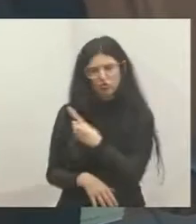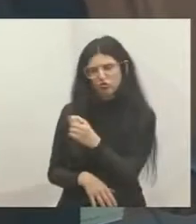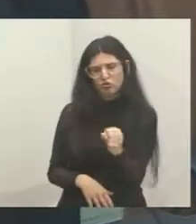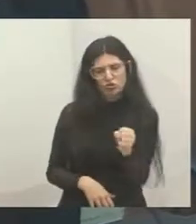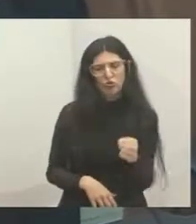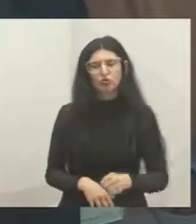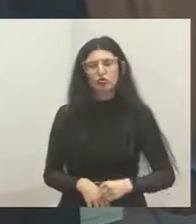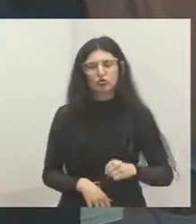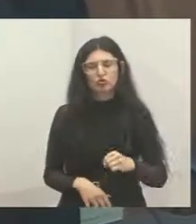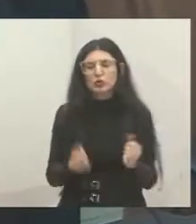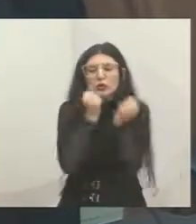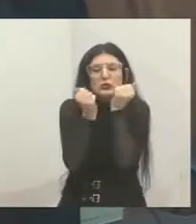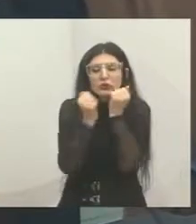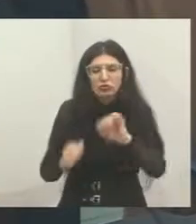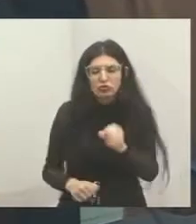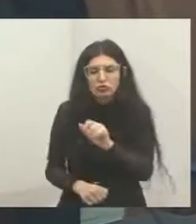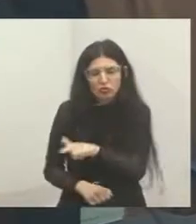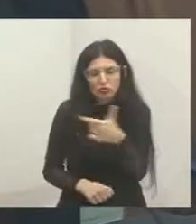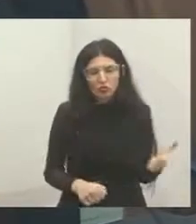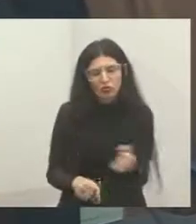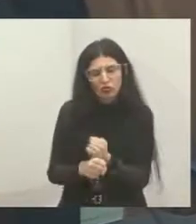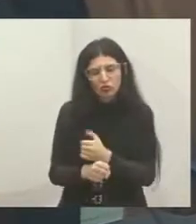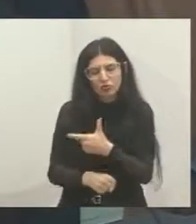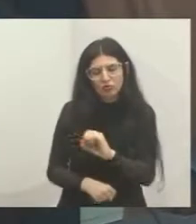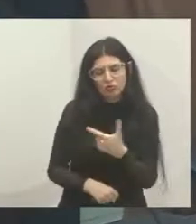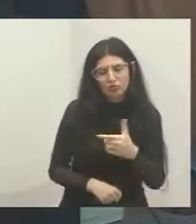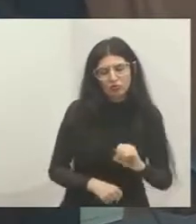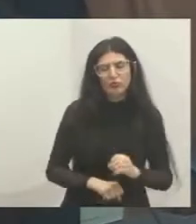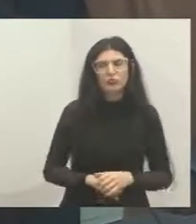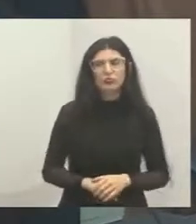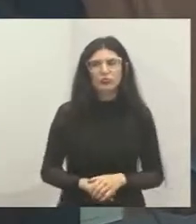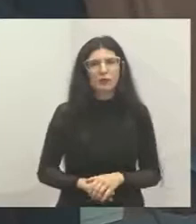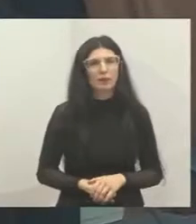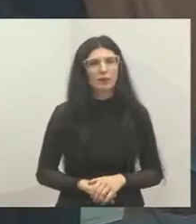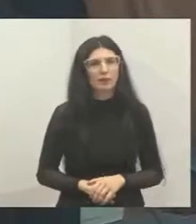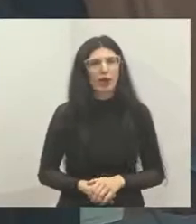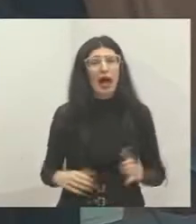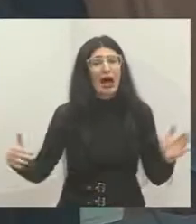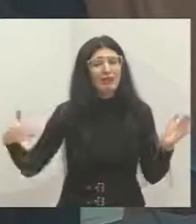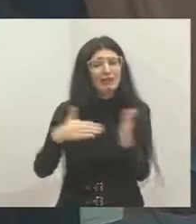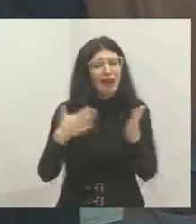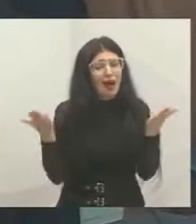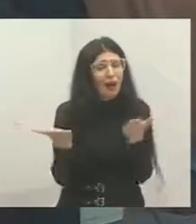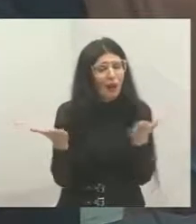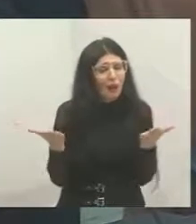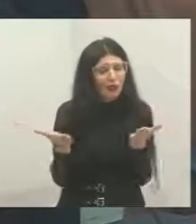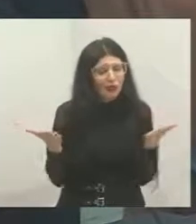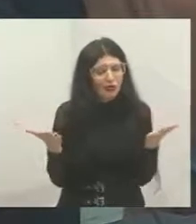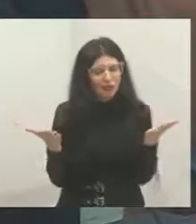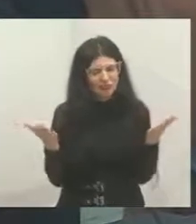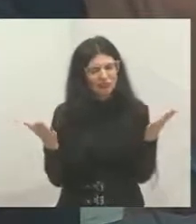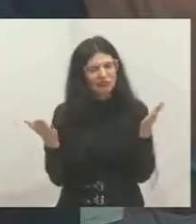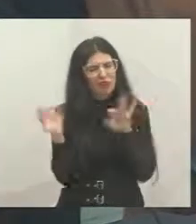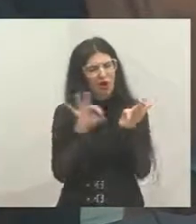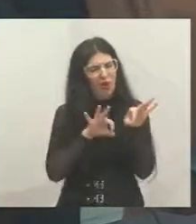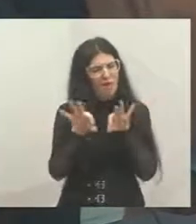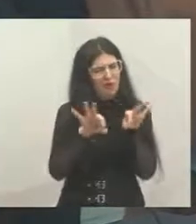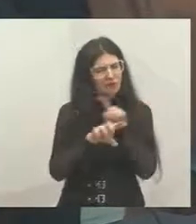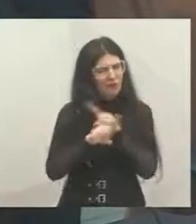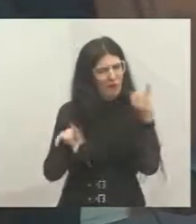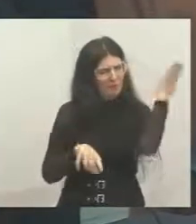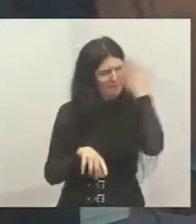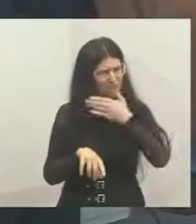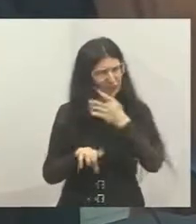2020. Então, não estava atualizado até o término desse quadrimestre, por essa planilha que está